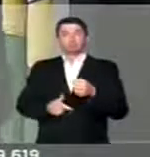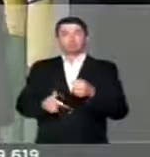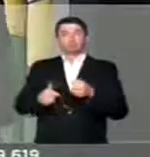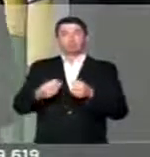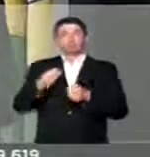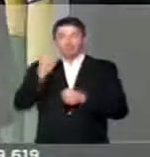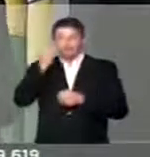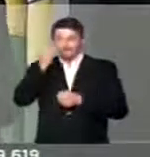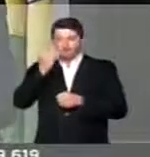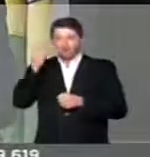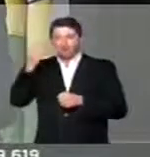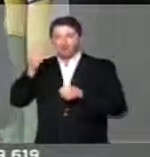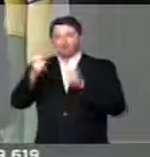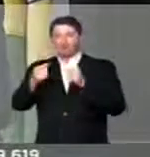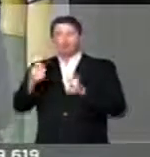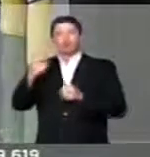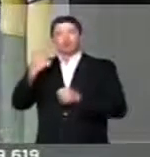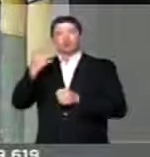o poder,